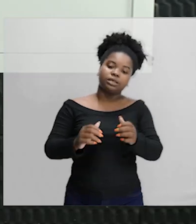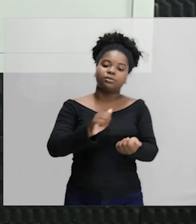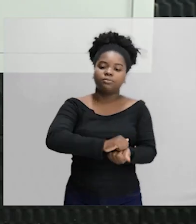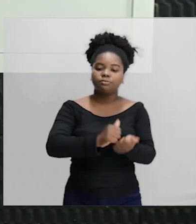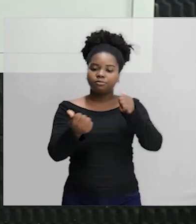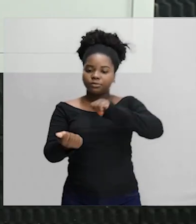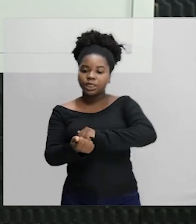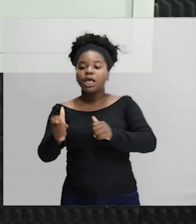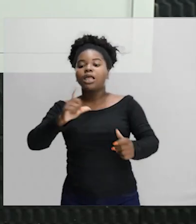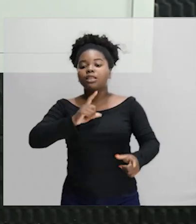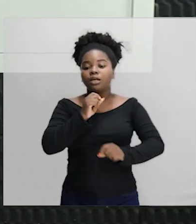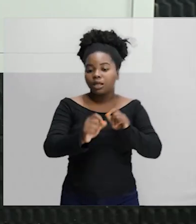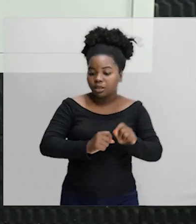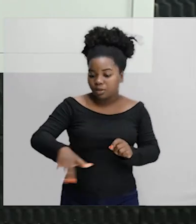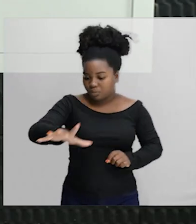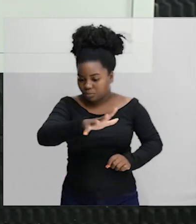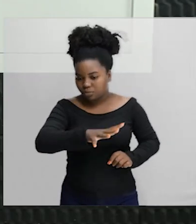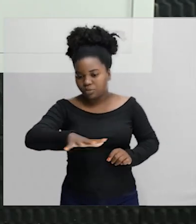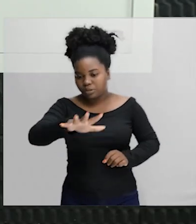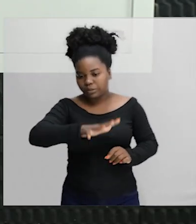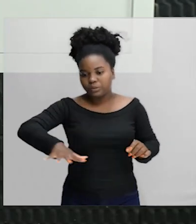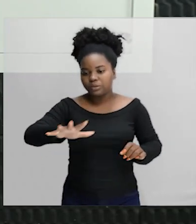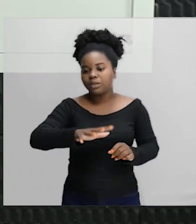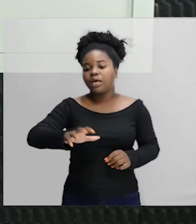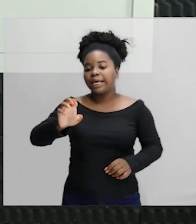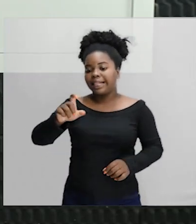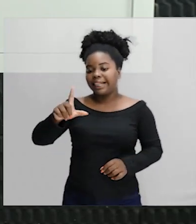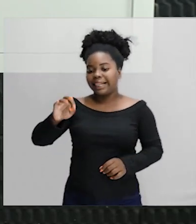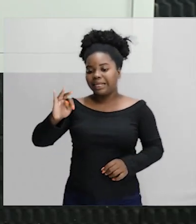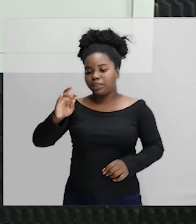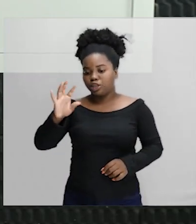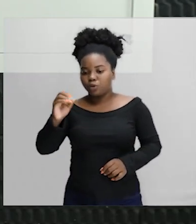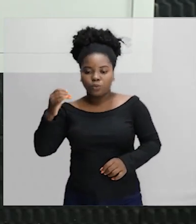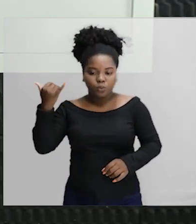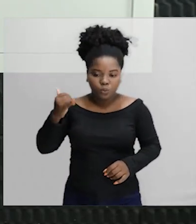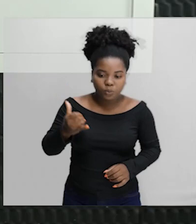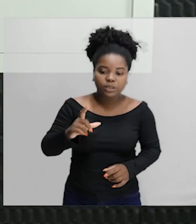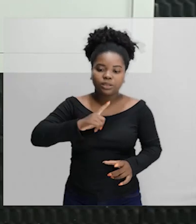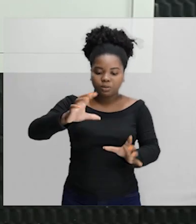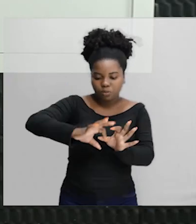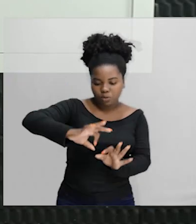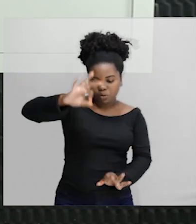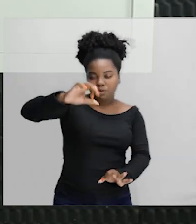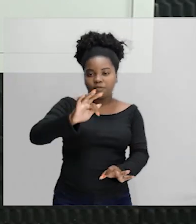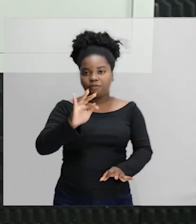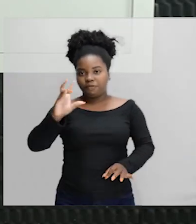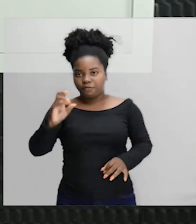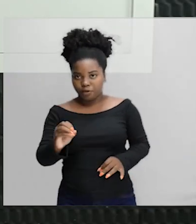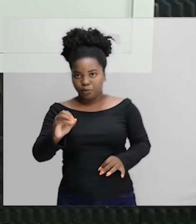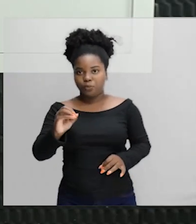campo, uma corrente elétrica, desculpa, percorrendo um condutor, que é um fio, e ali nós temos